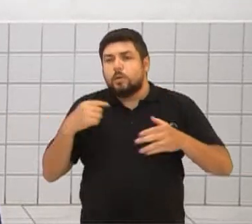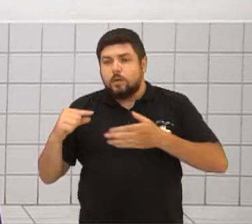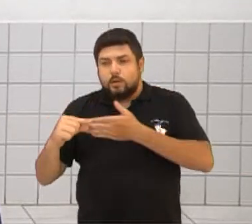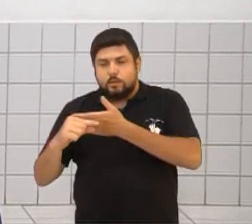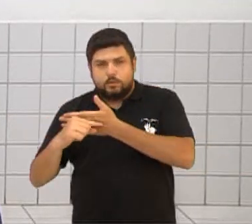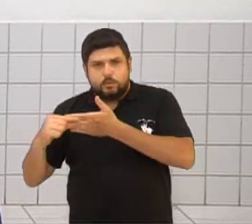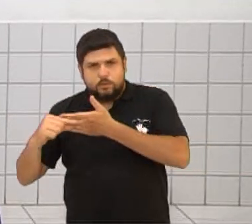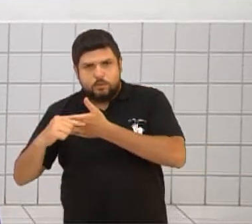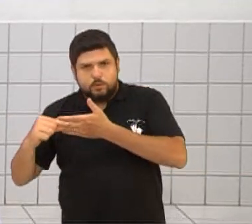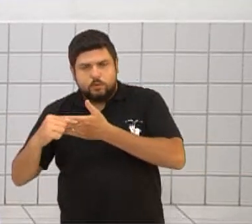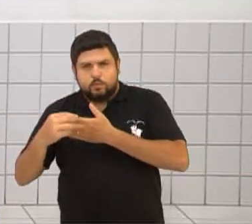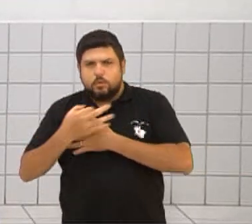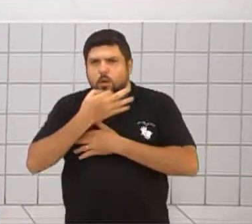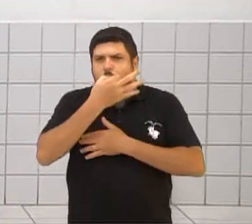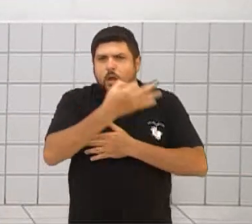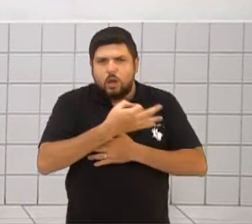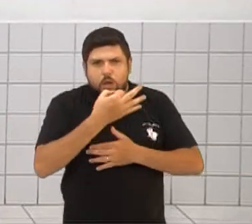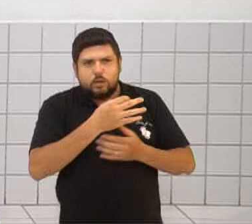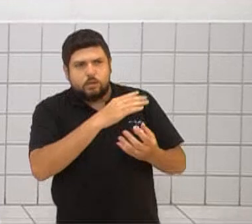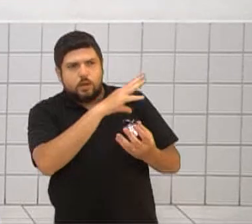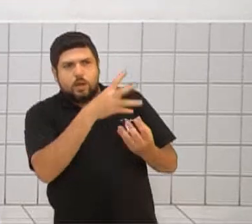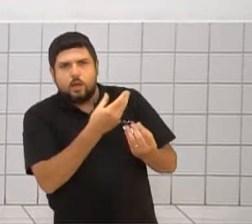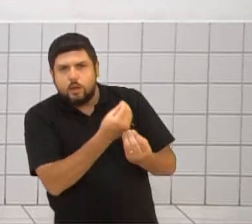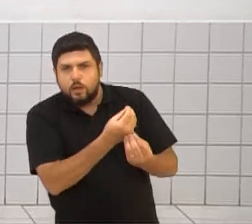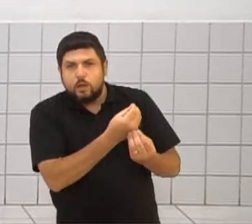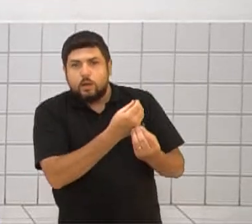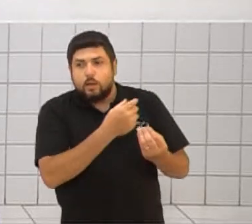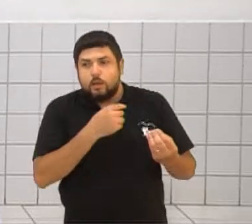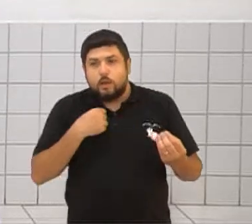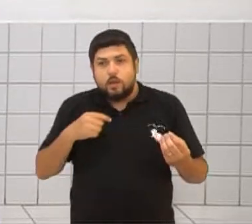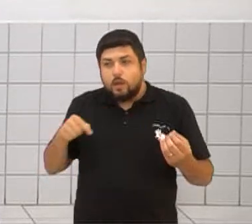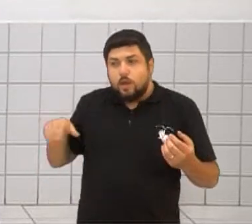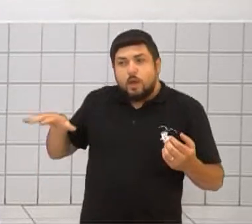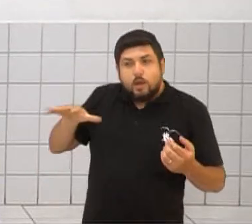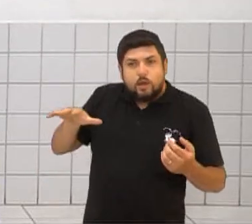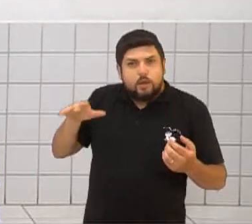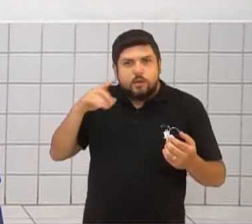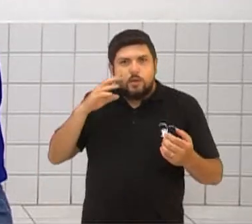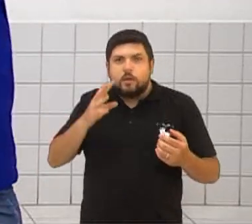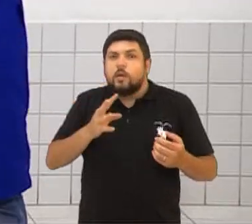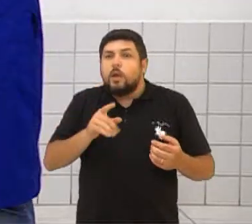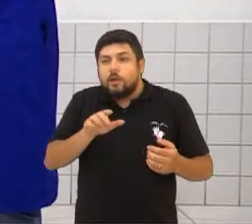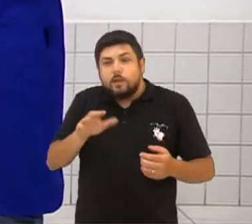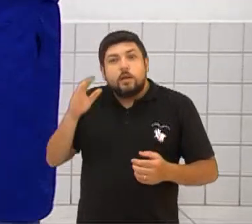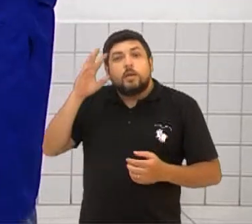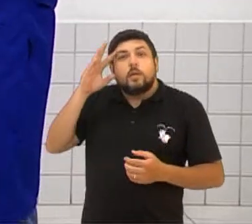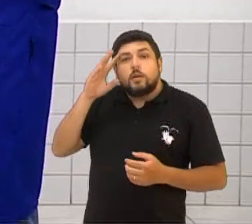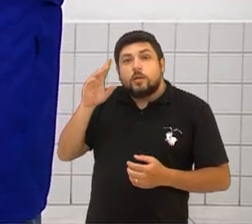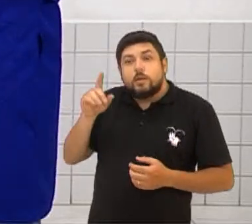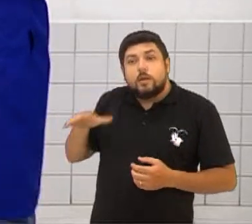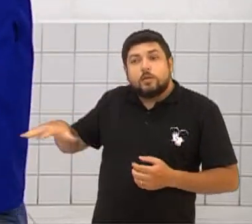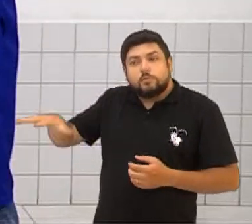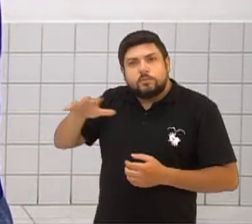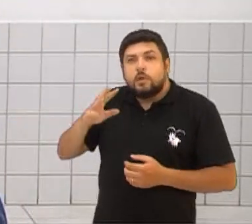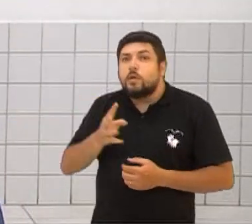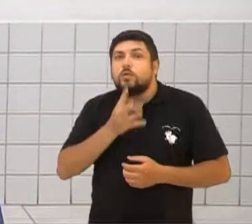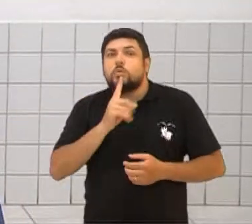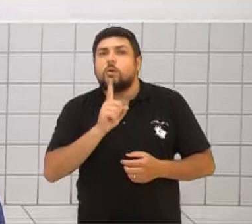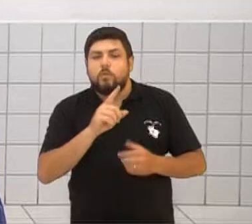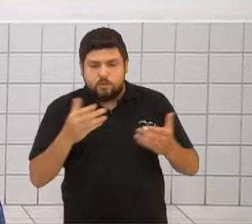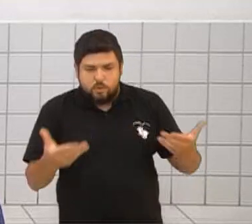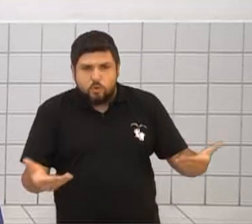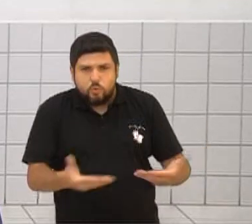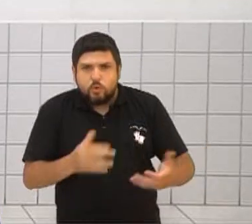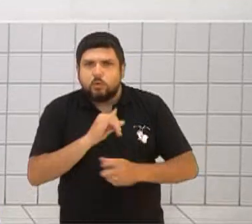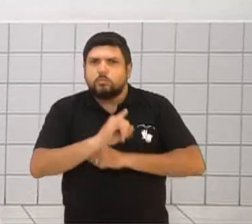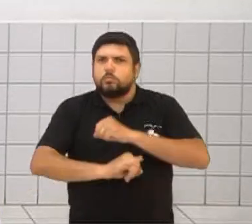críticas à arte, à cultura, nem chegaram a ver essa galera conectada na internet, não. né? Imagina esse pessoal hoje vendo a